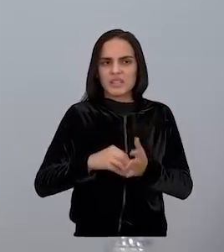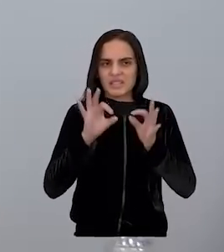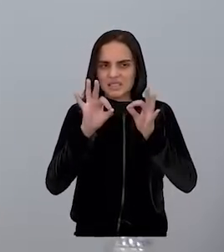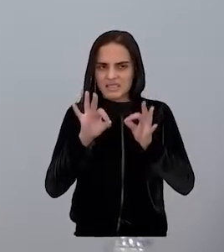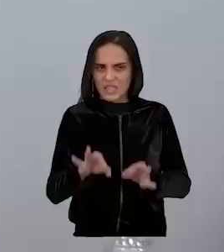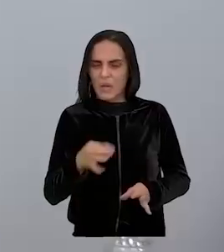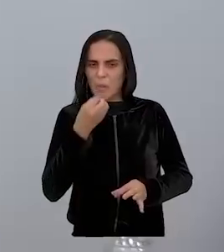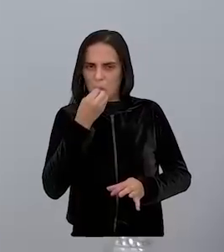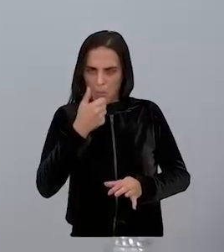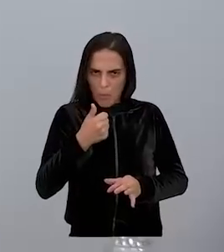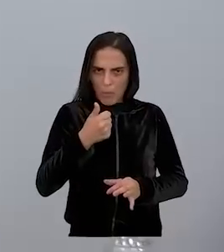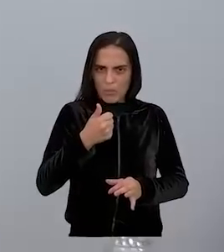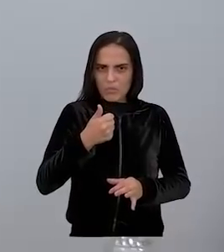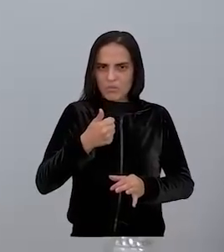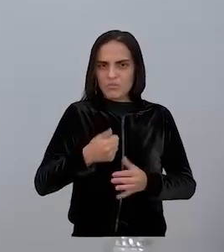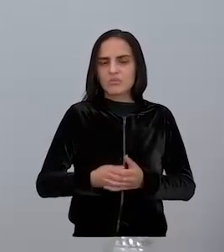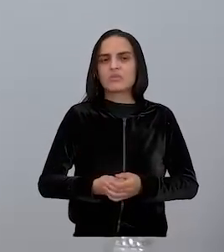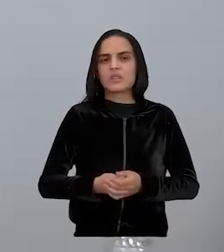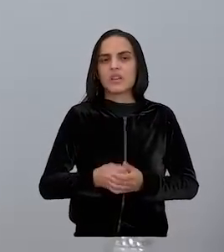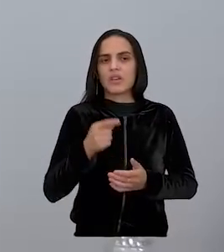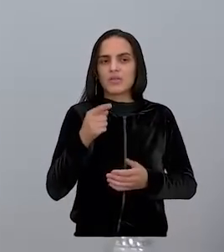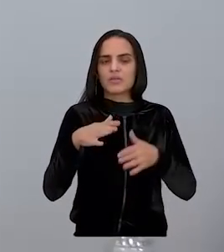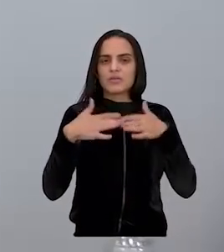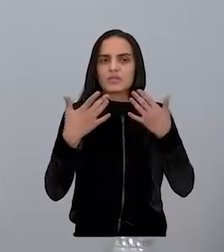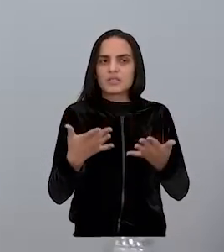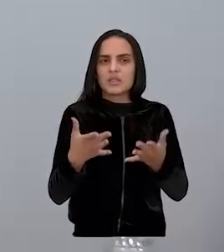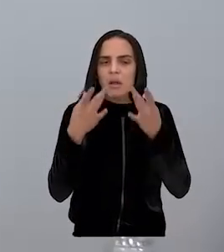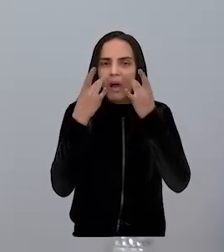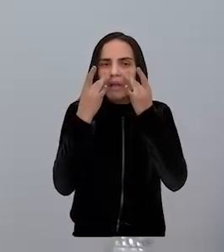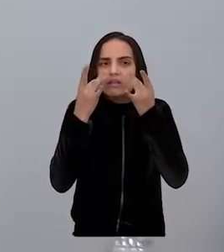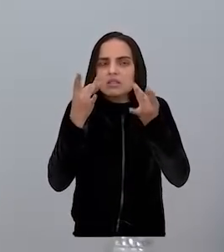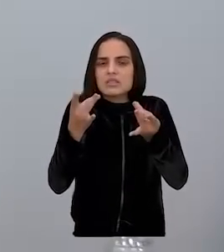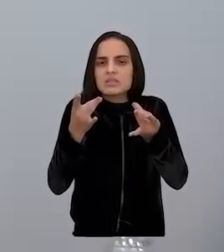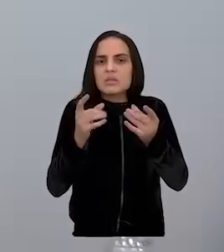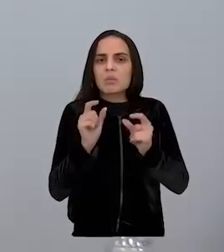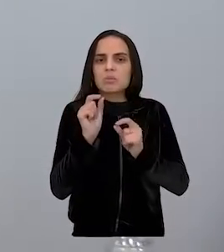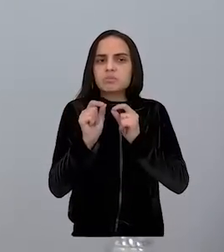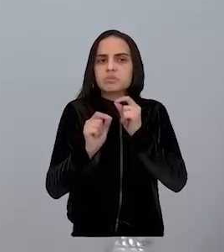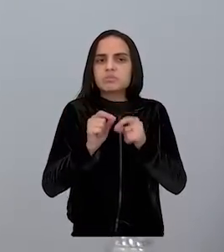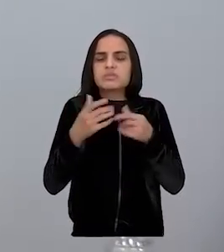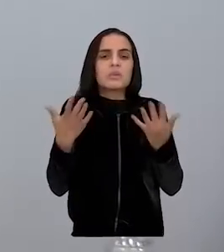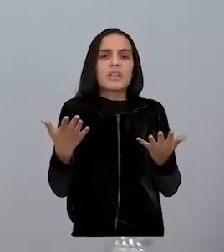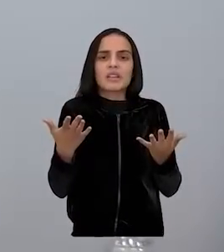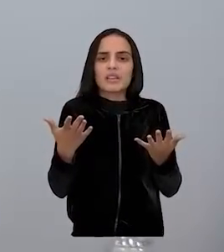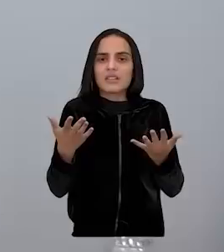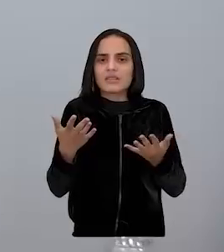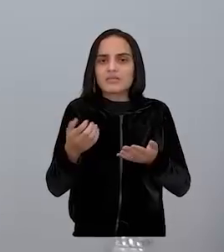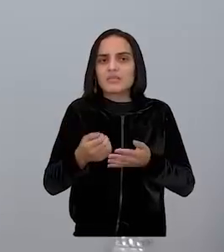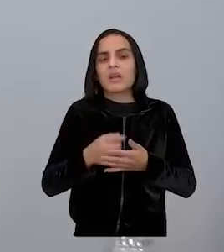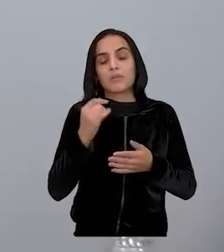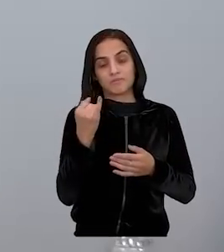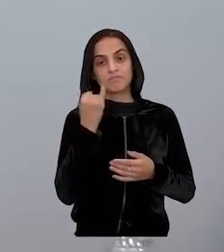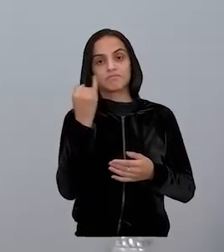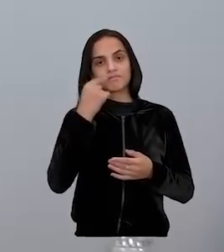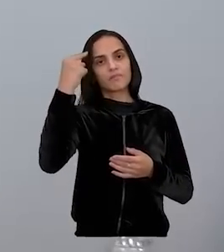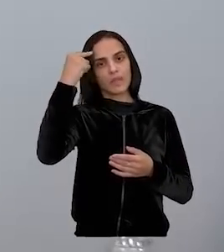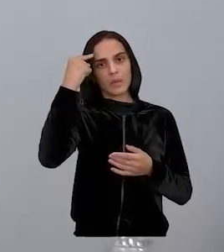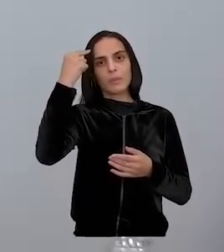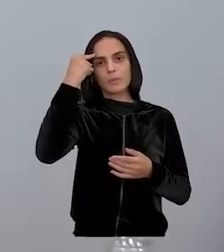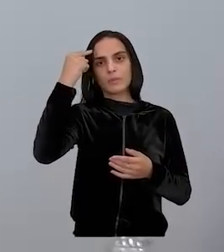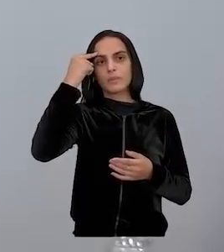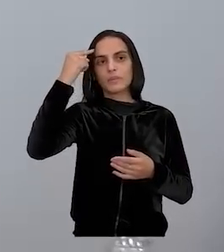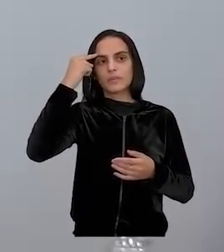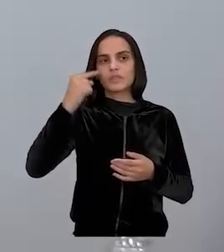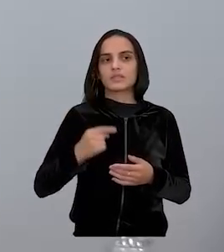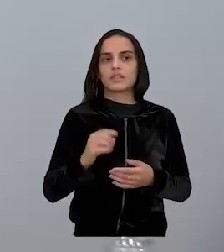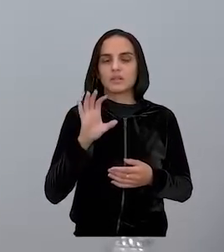saudável isso? Qual a atenção que vocês querem chamar? Para que essa atenção? Tá? Então, é super importante pensar nisso.